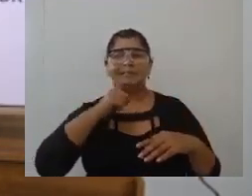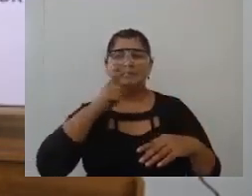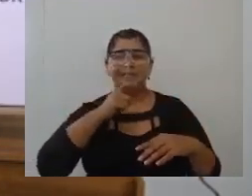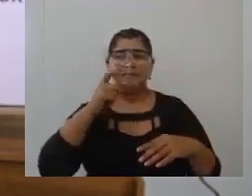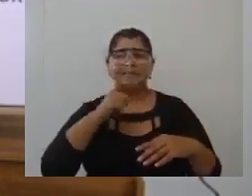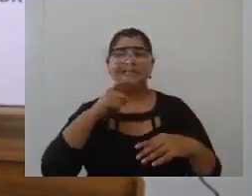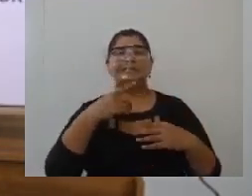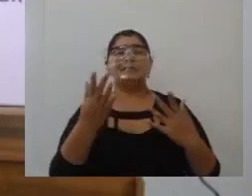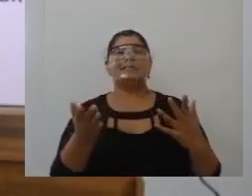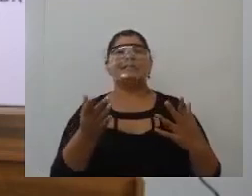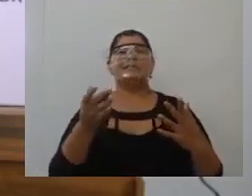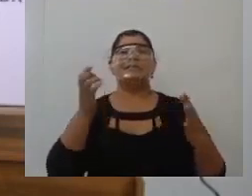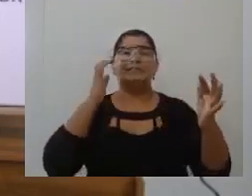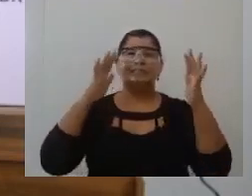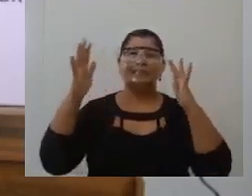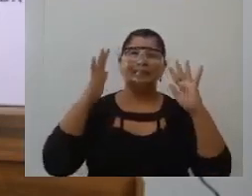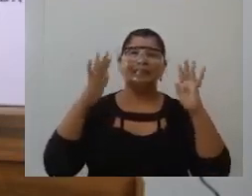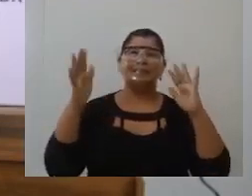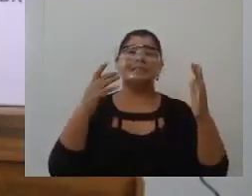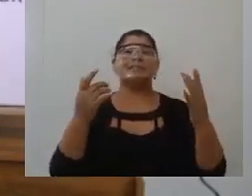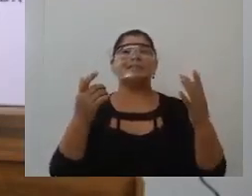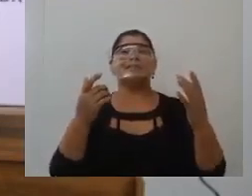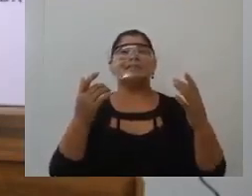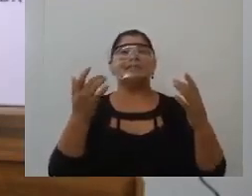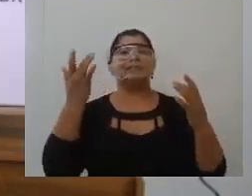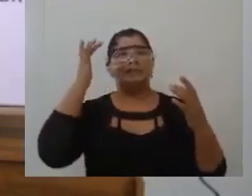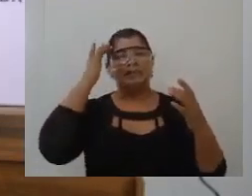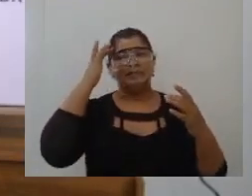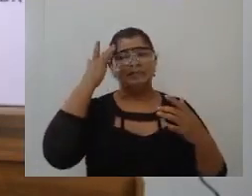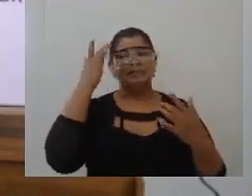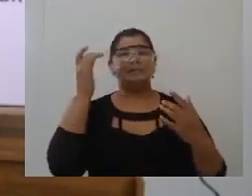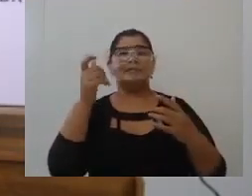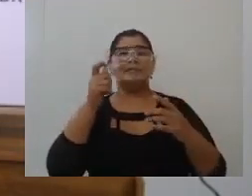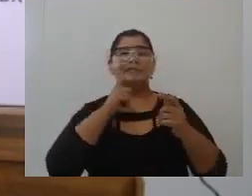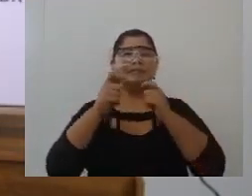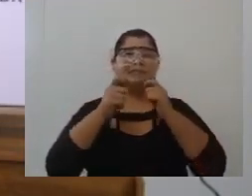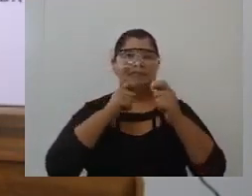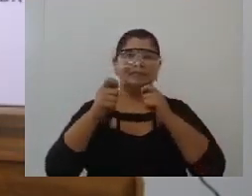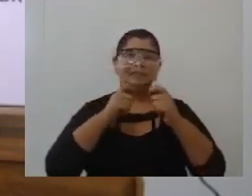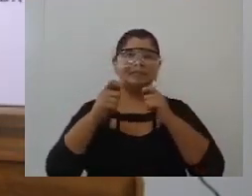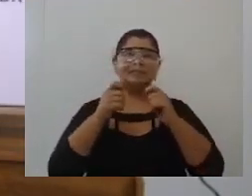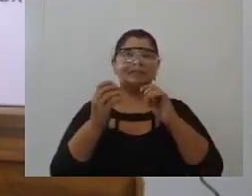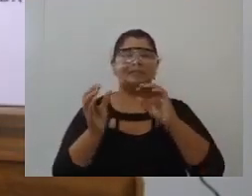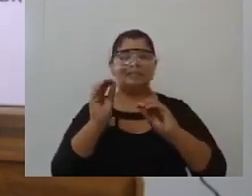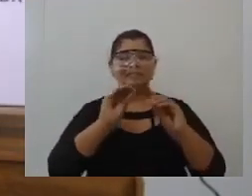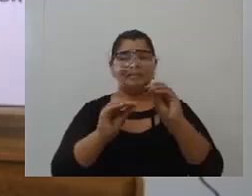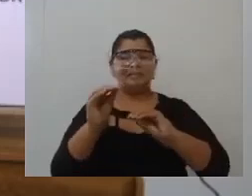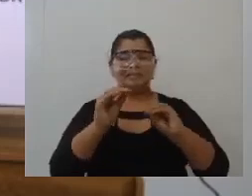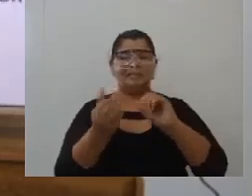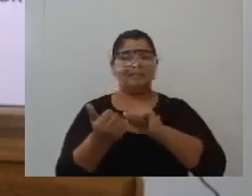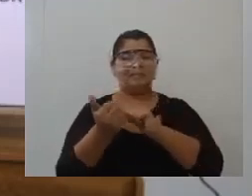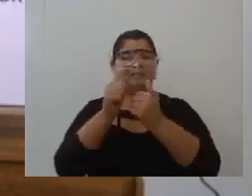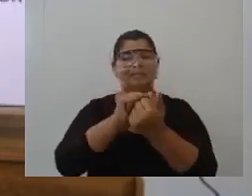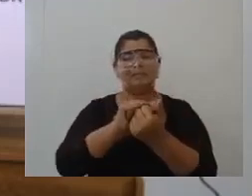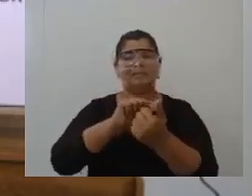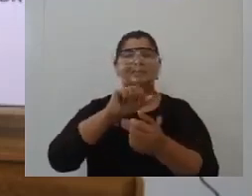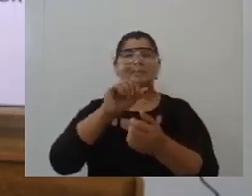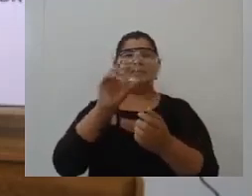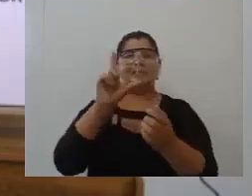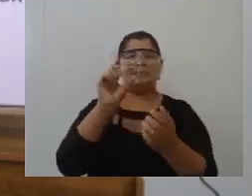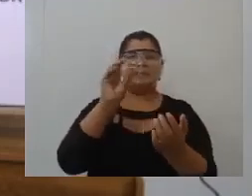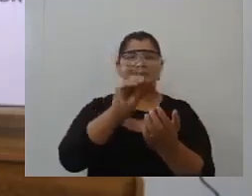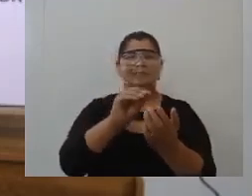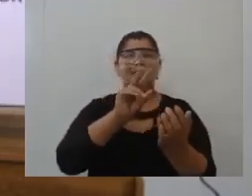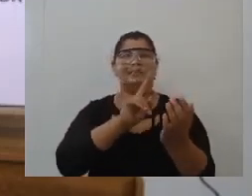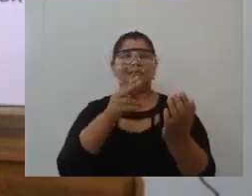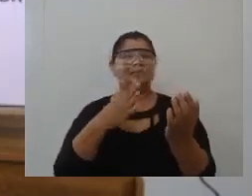personalidade, pega um filósofo, pega um artista, pega um jornalista. O pessoal faz a montagem, coloca a foto dele, coloca o nome